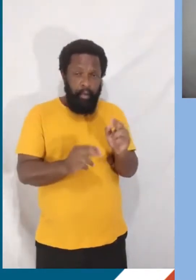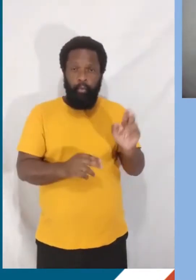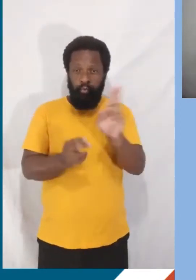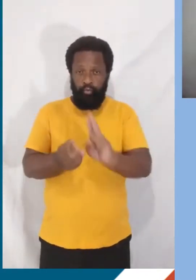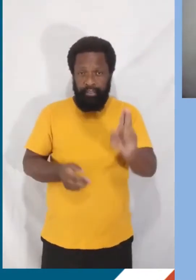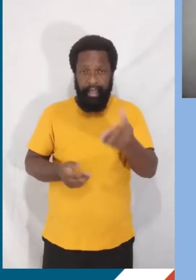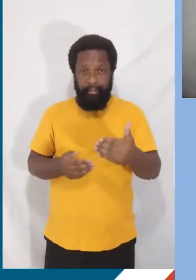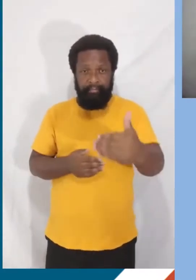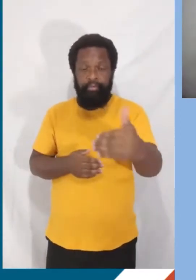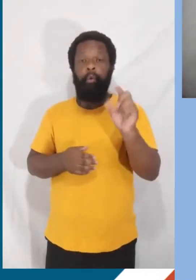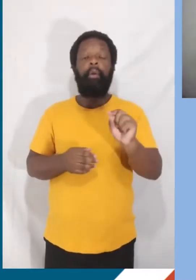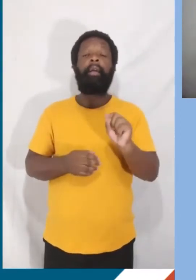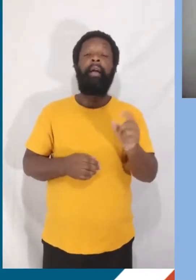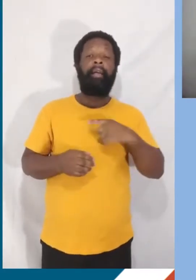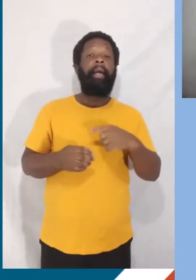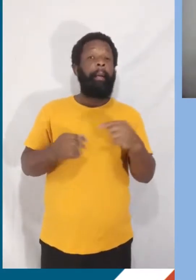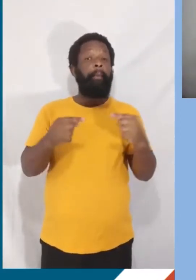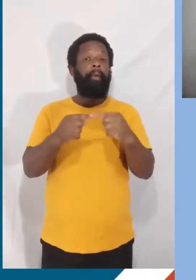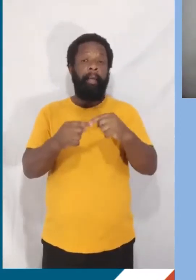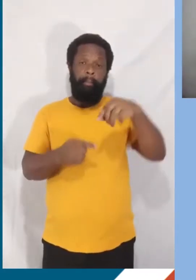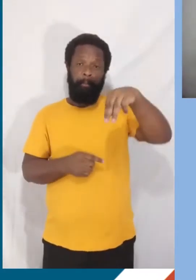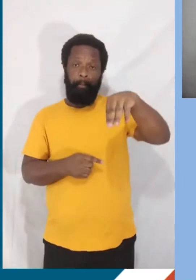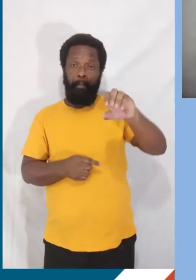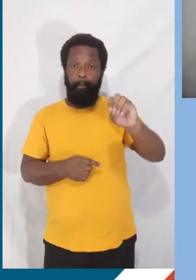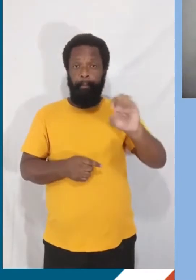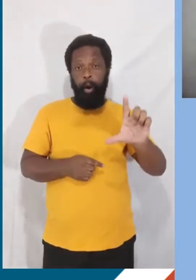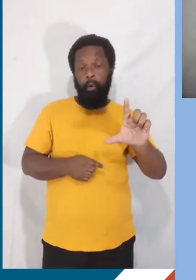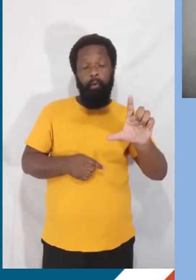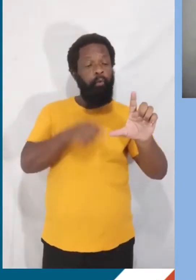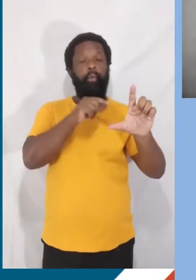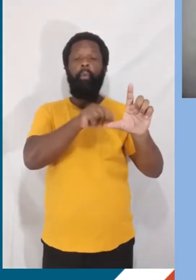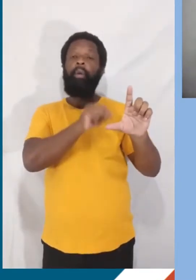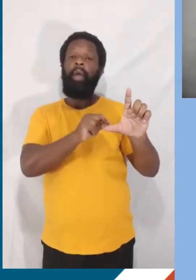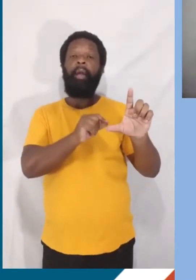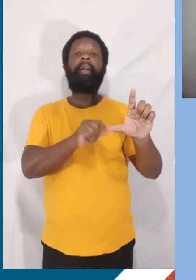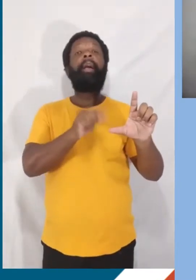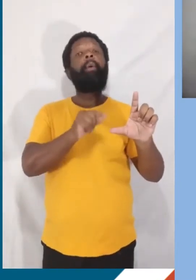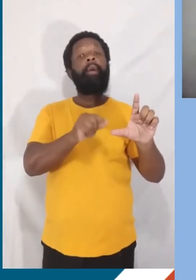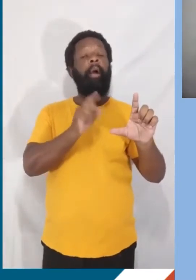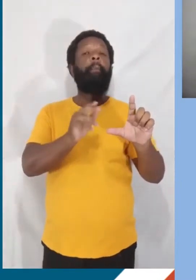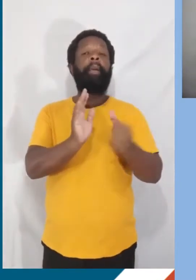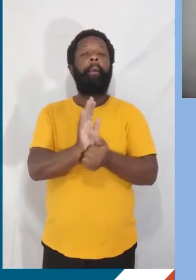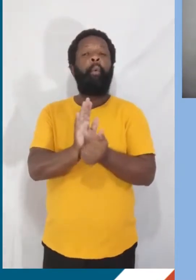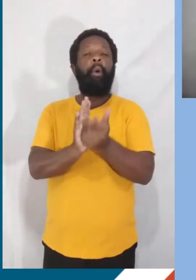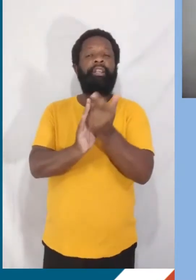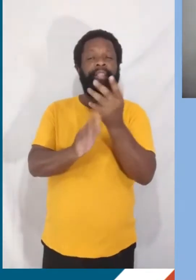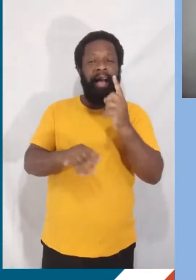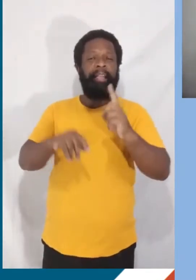as relações que a gente vai envolver aqui vai ser nada mais nada menos a respeito de mol, tá? Que o mol nada mais nada menos é